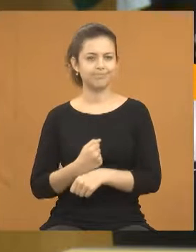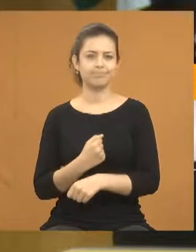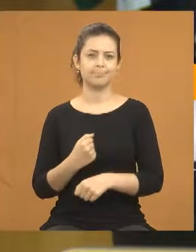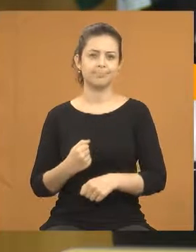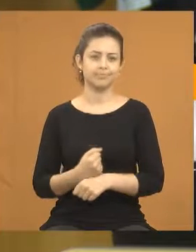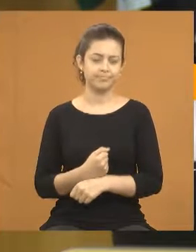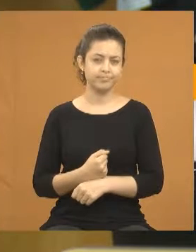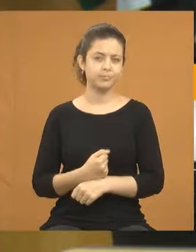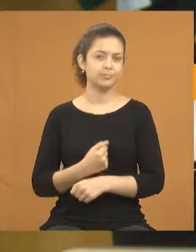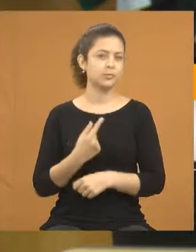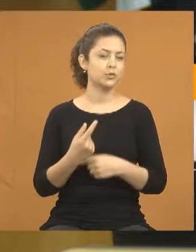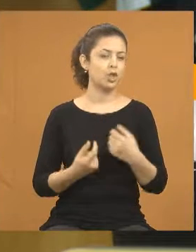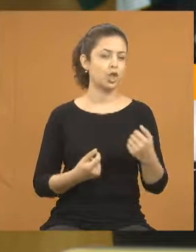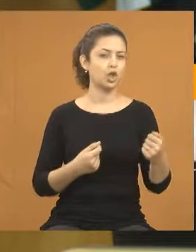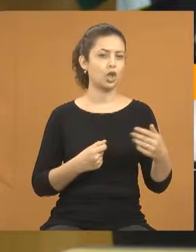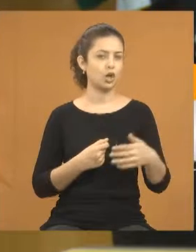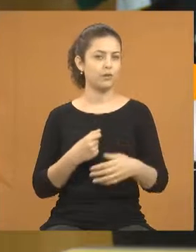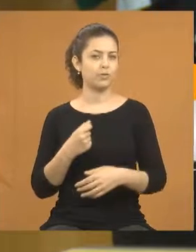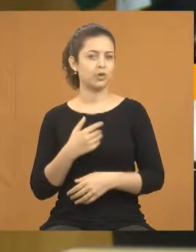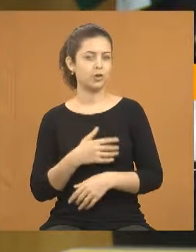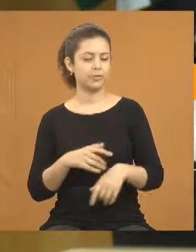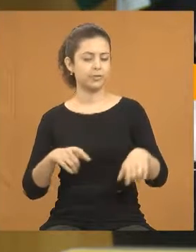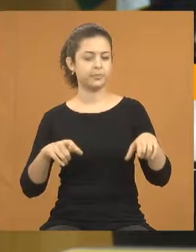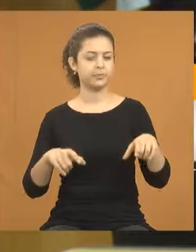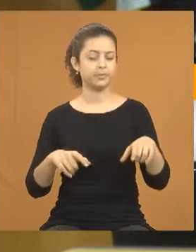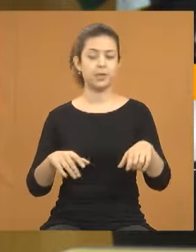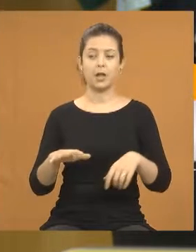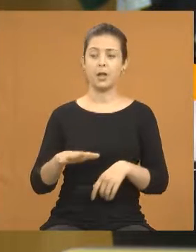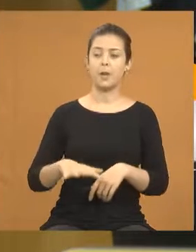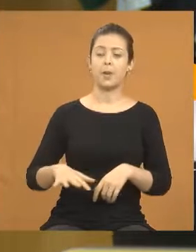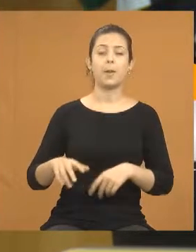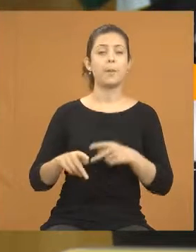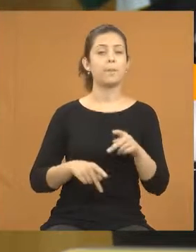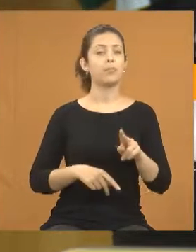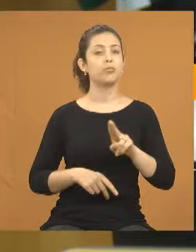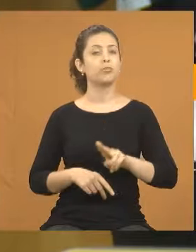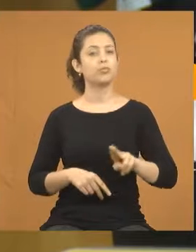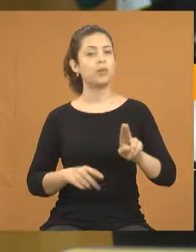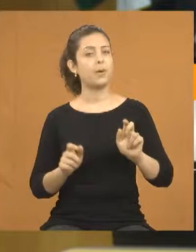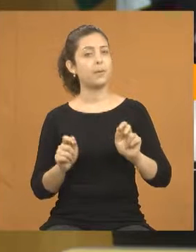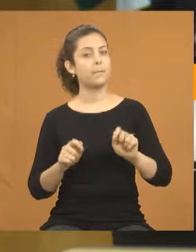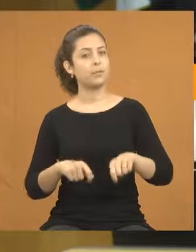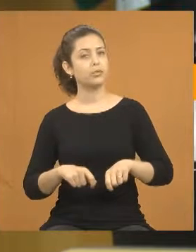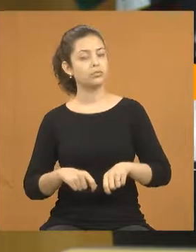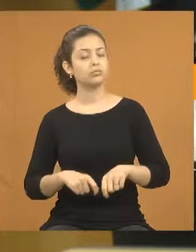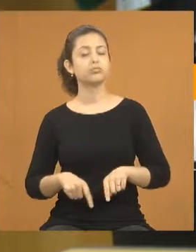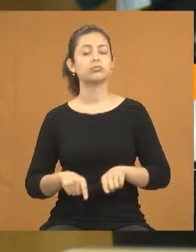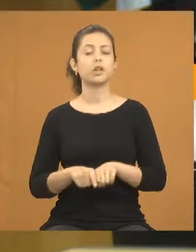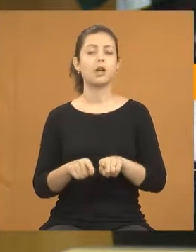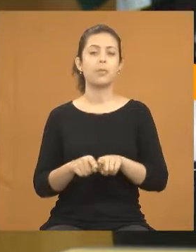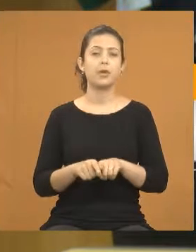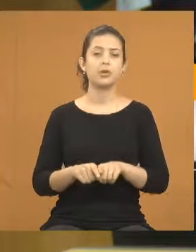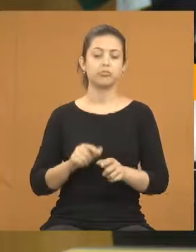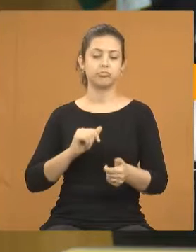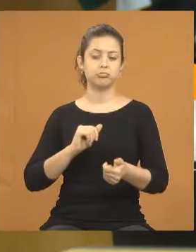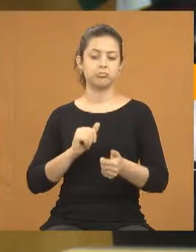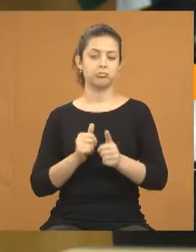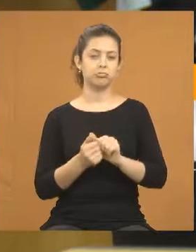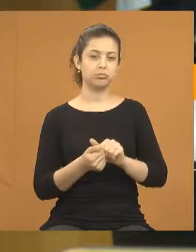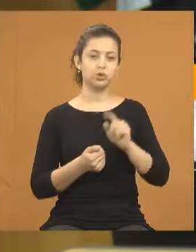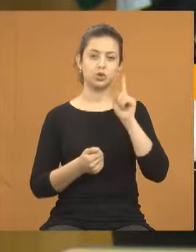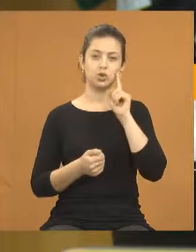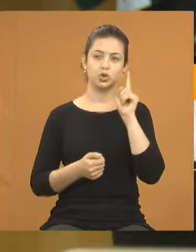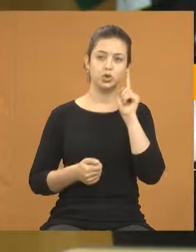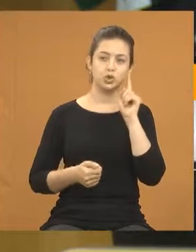construção de alguns novos campos para que a população possa utilizar, para que possa estar fazendo o esporte no